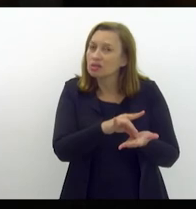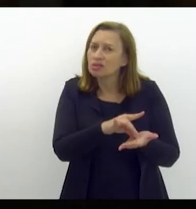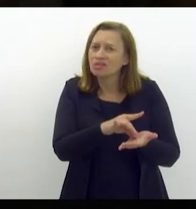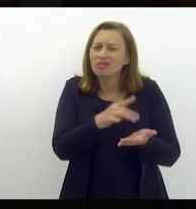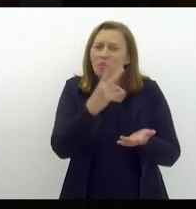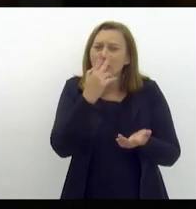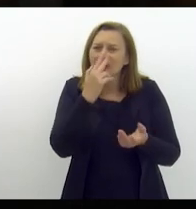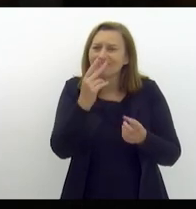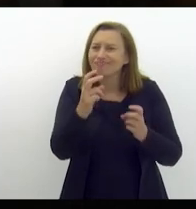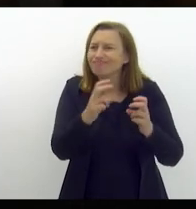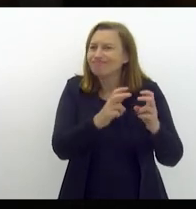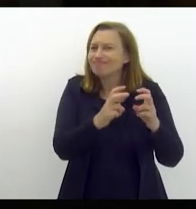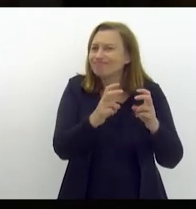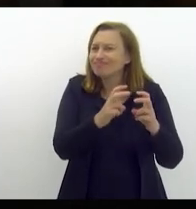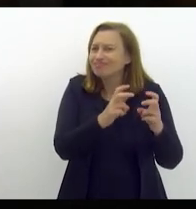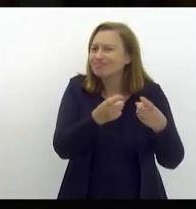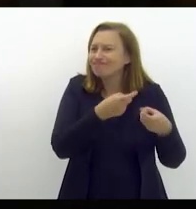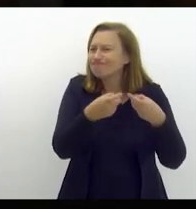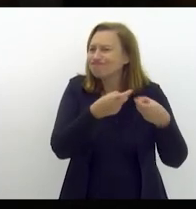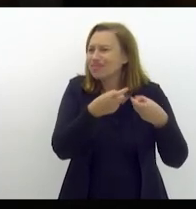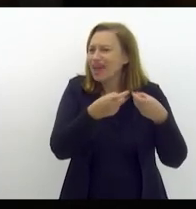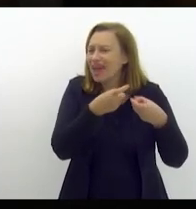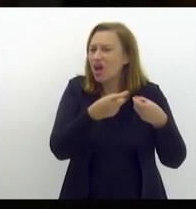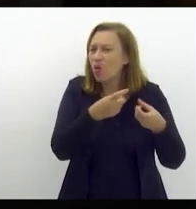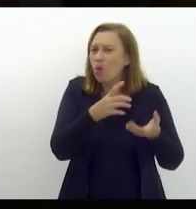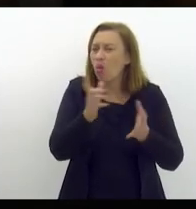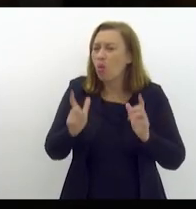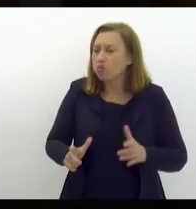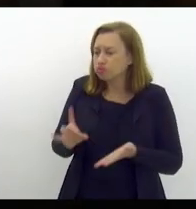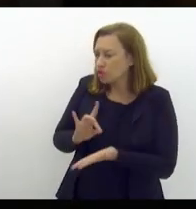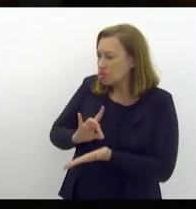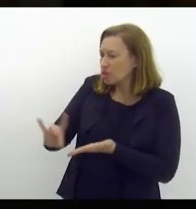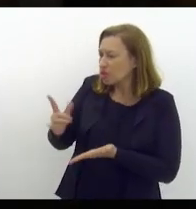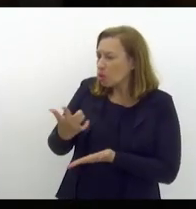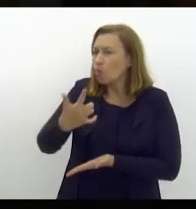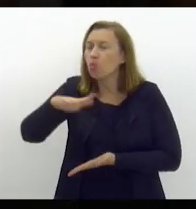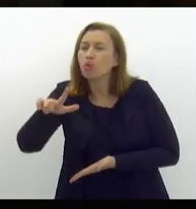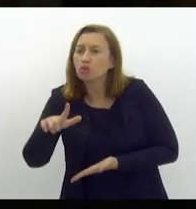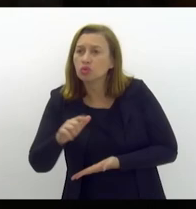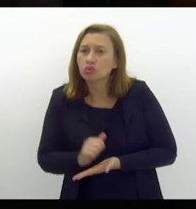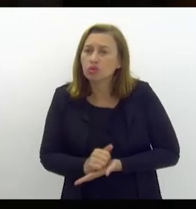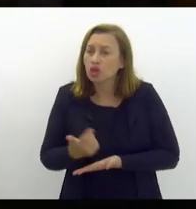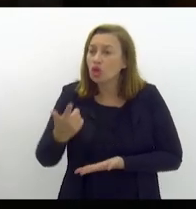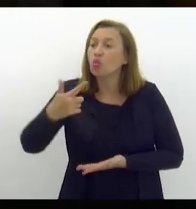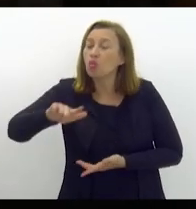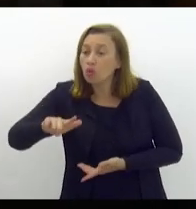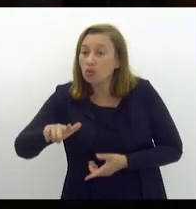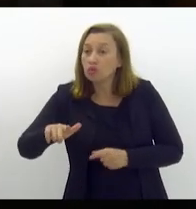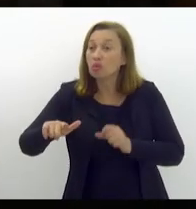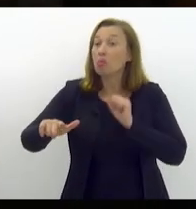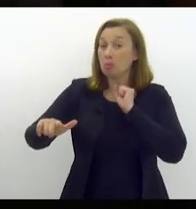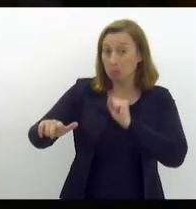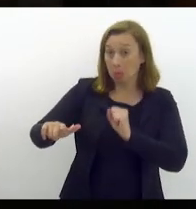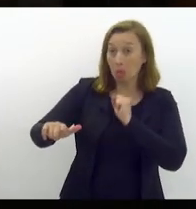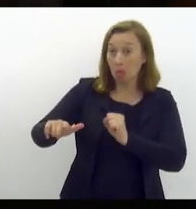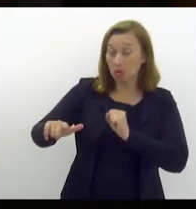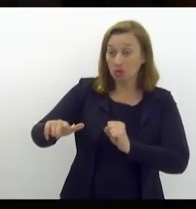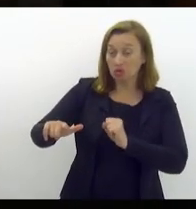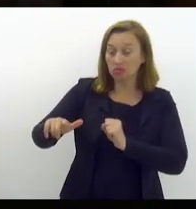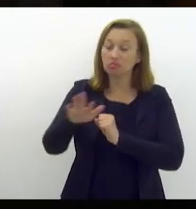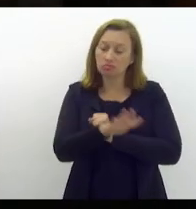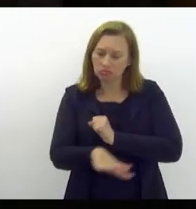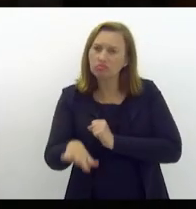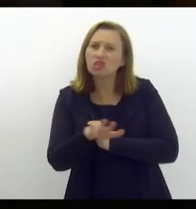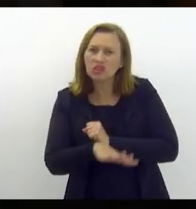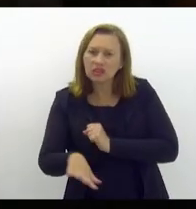guerra constante, onde o inimigo é o outro, e esse outro pode ser, sim, uma